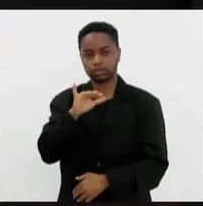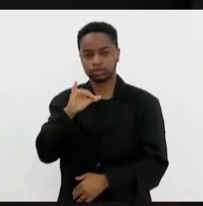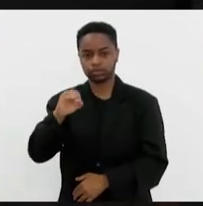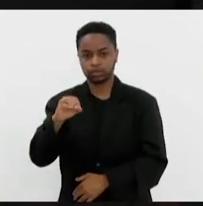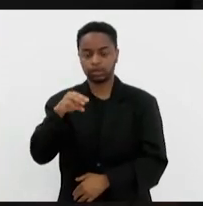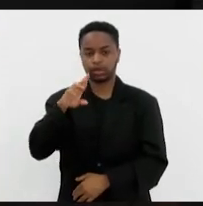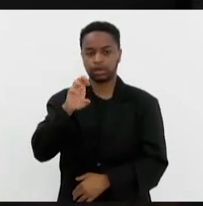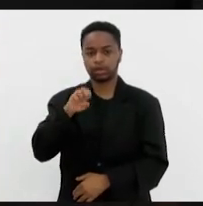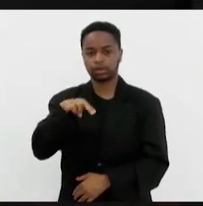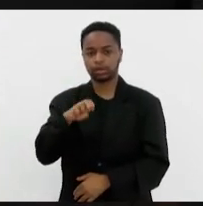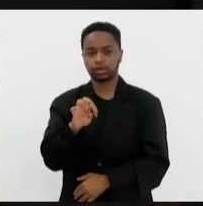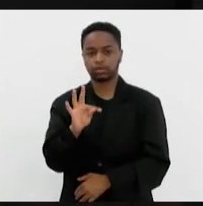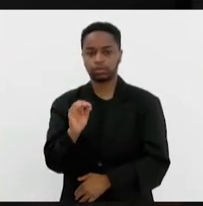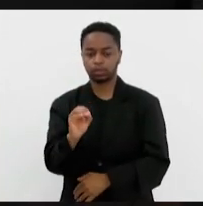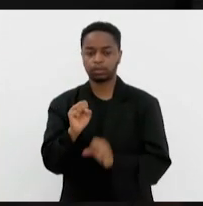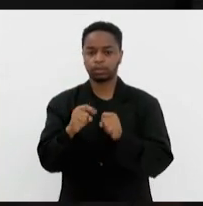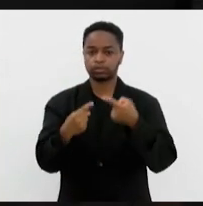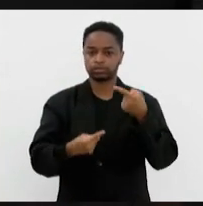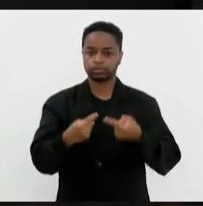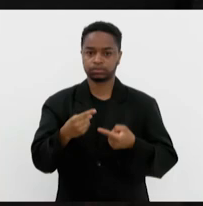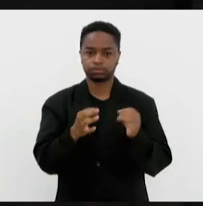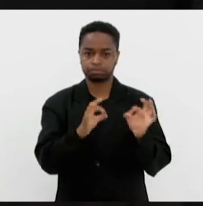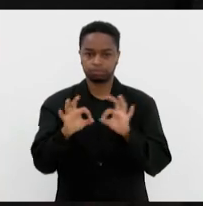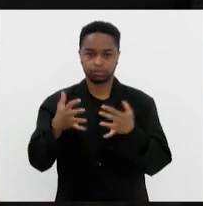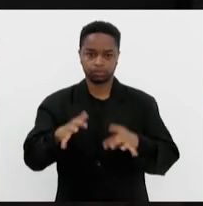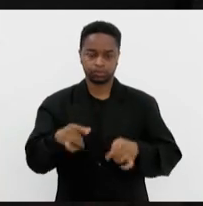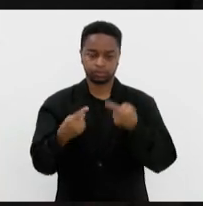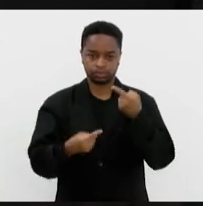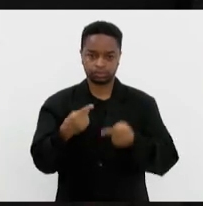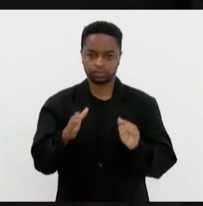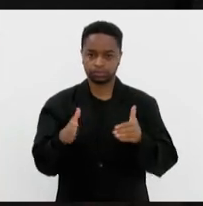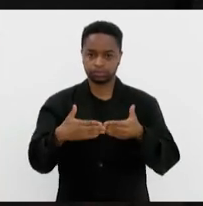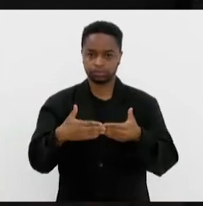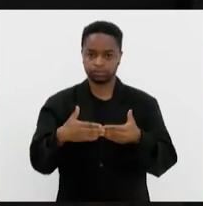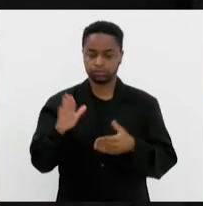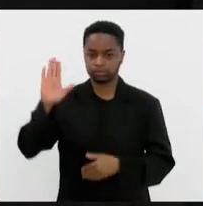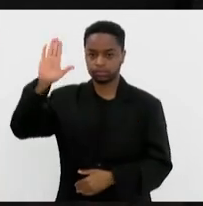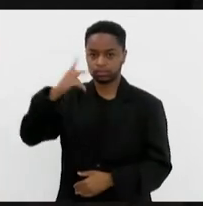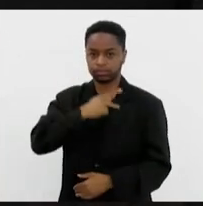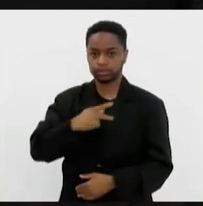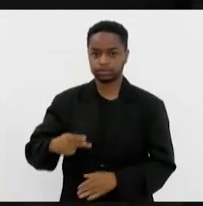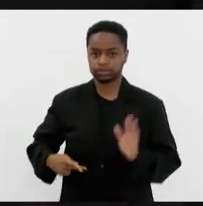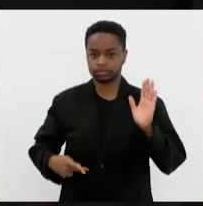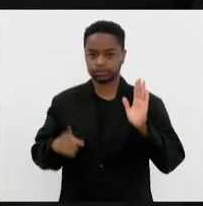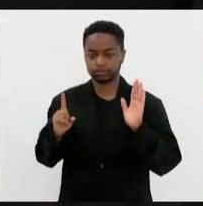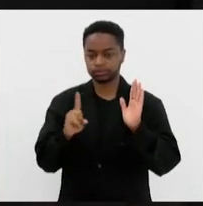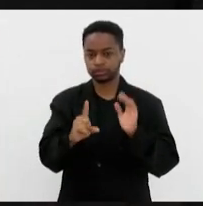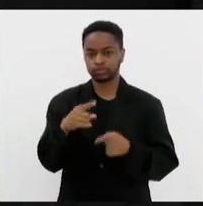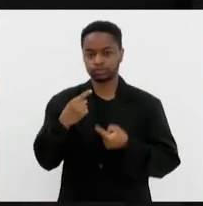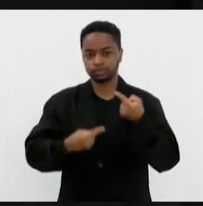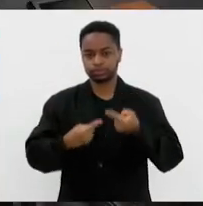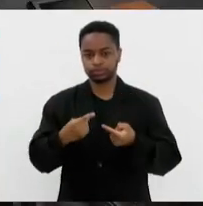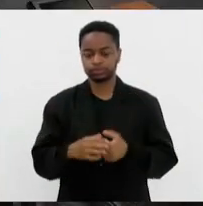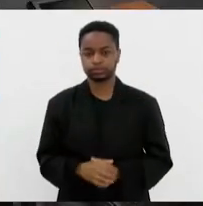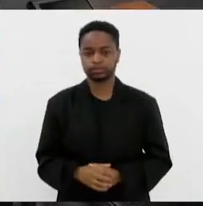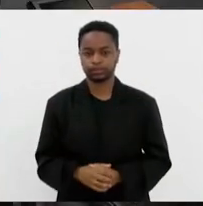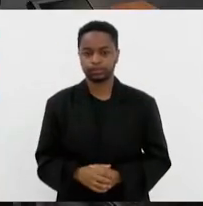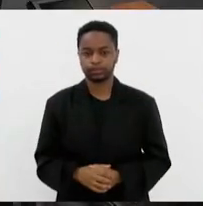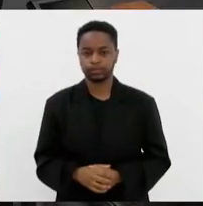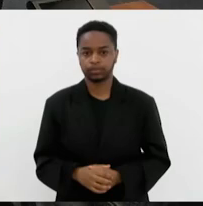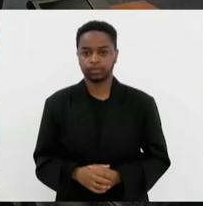Renato Machado. Em discussão, não havendo quem queira discutir, encerrada a discussão. Presidente, pode discutir. Deputado Munir Neto. Eu só